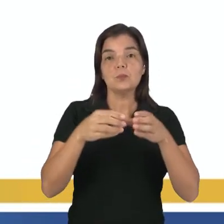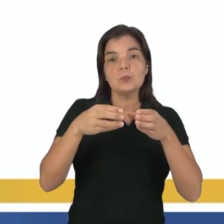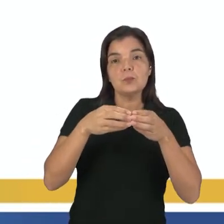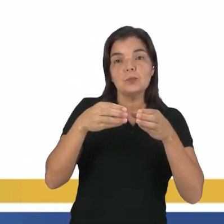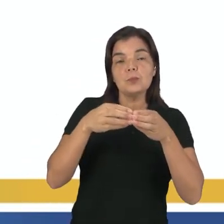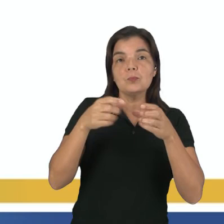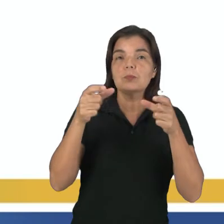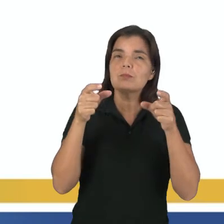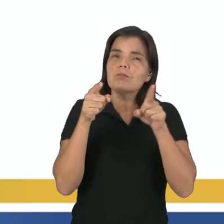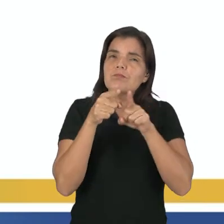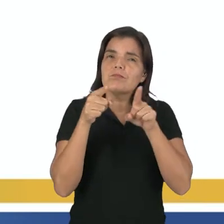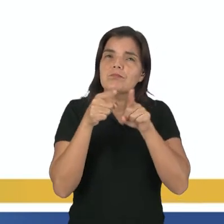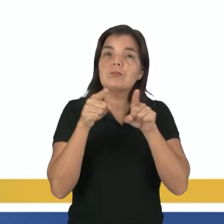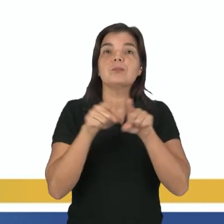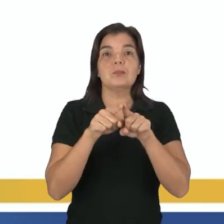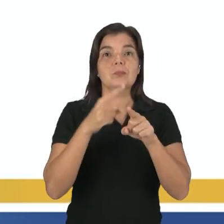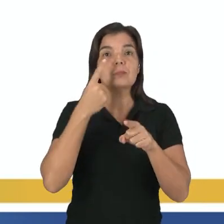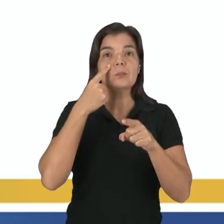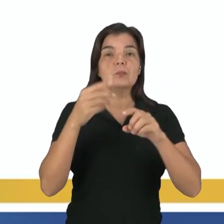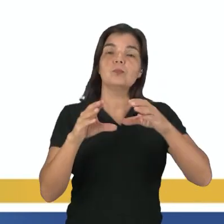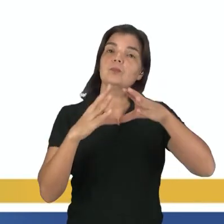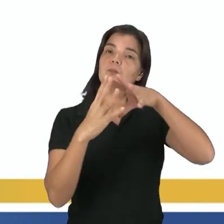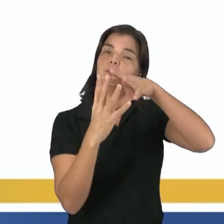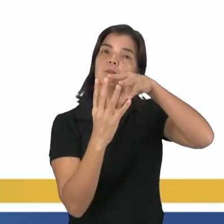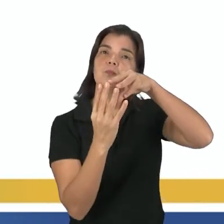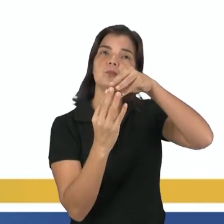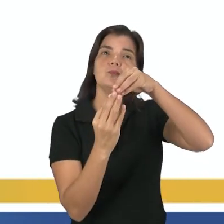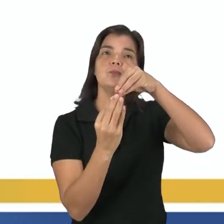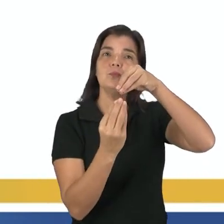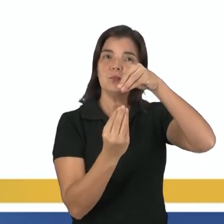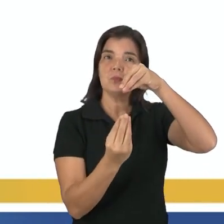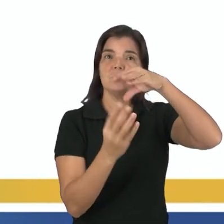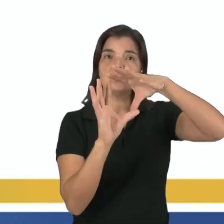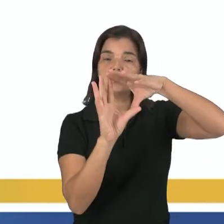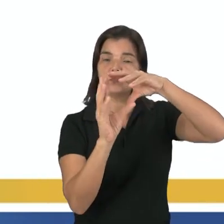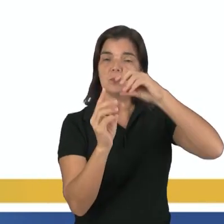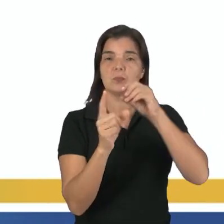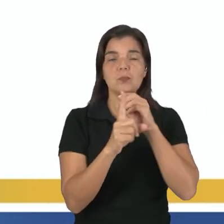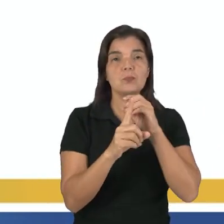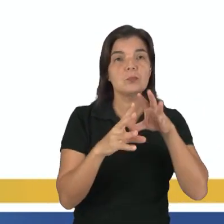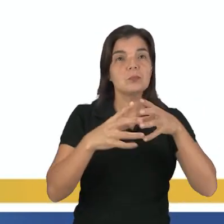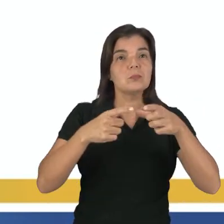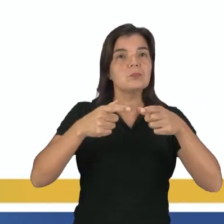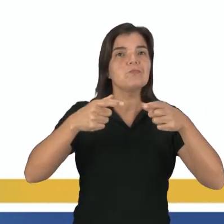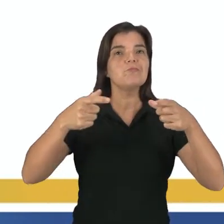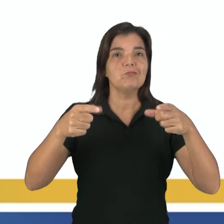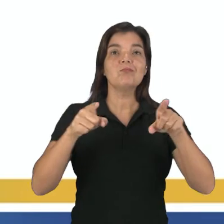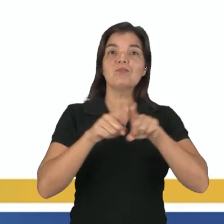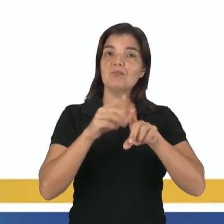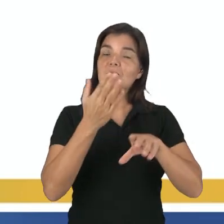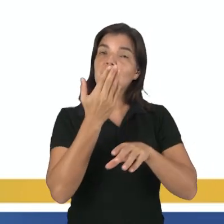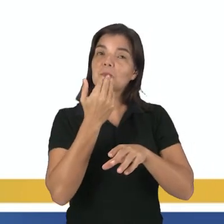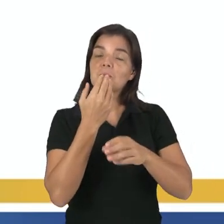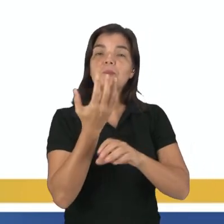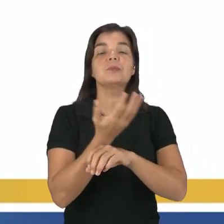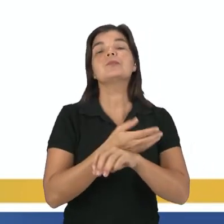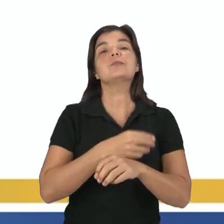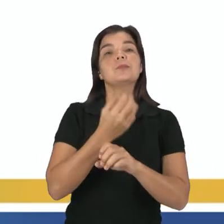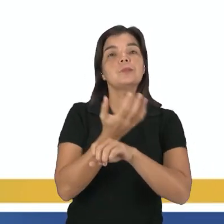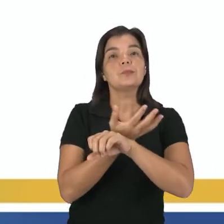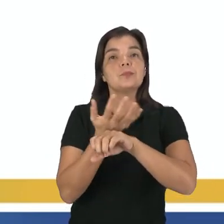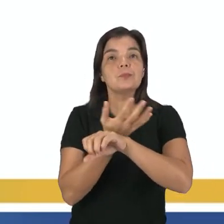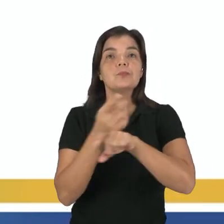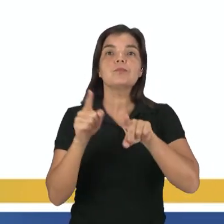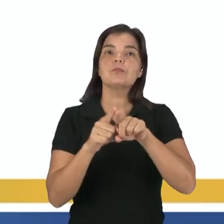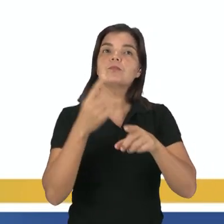forma de um ovo minúsculo. Quando eclode, vive na forma de uma larva que cresce, conforme se alimenta de